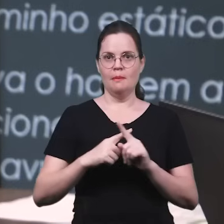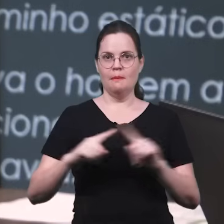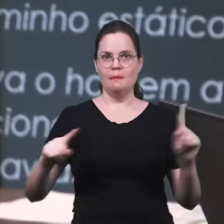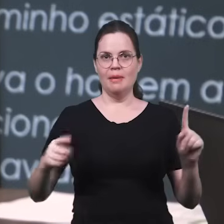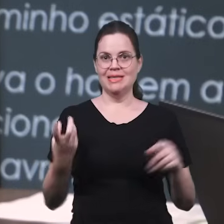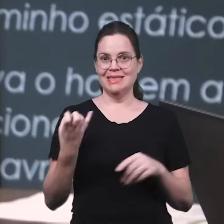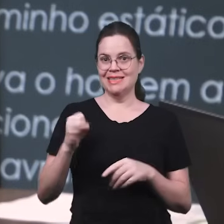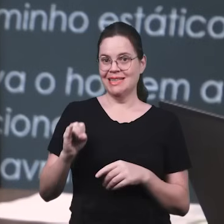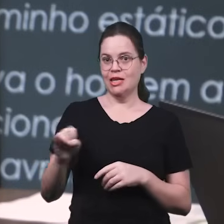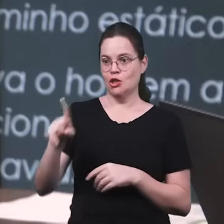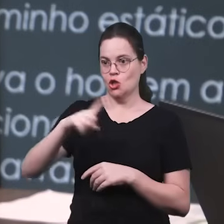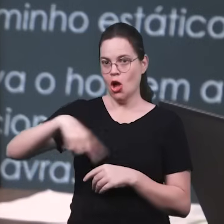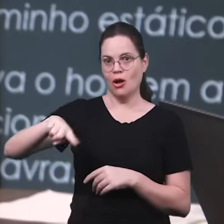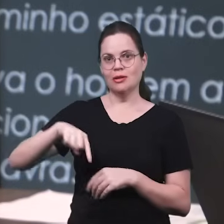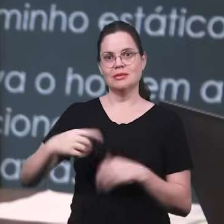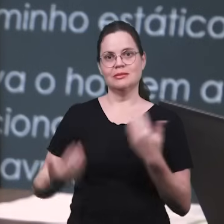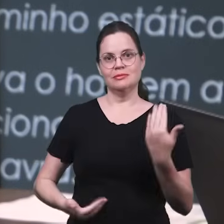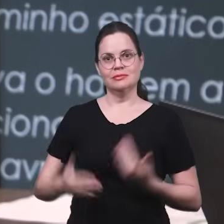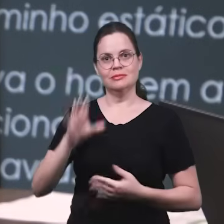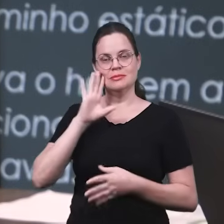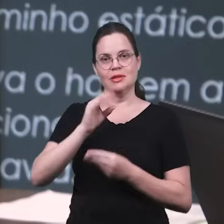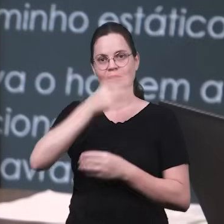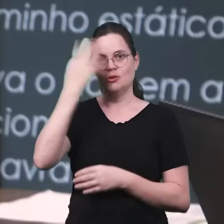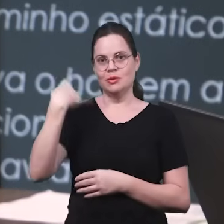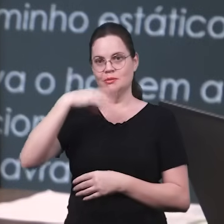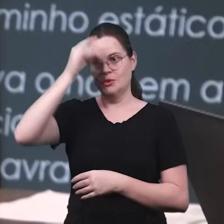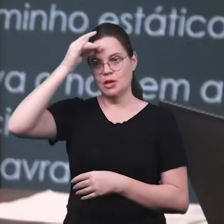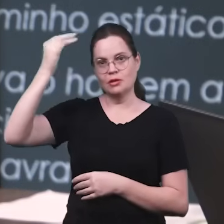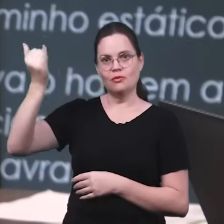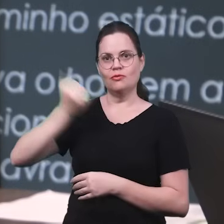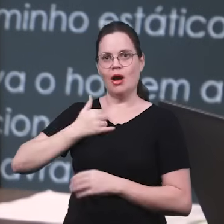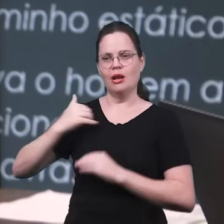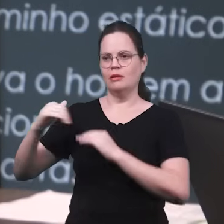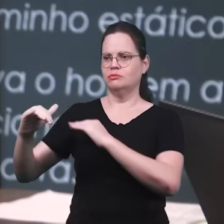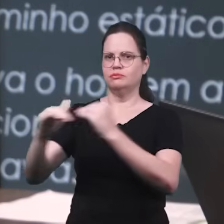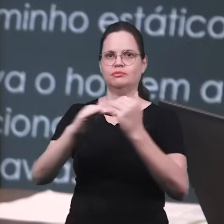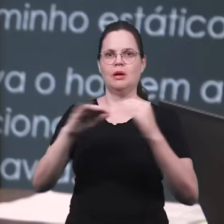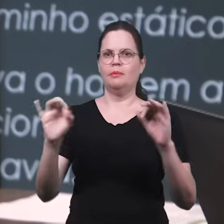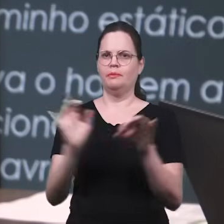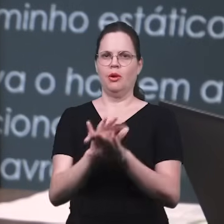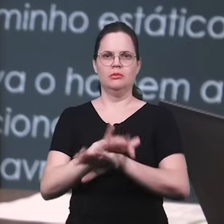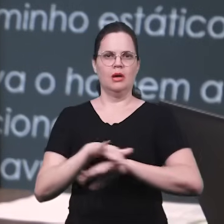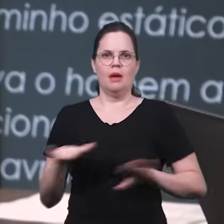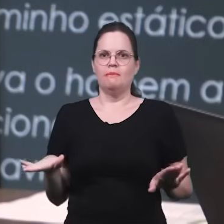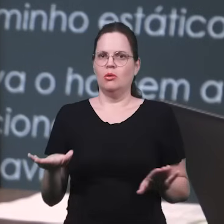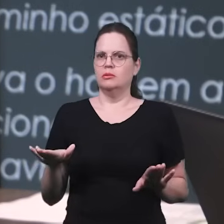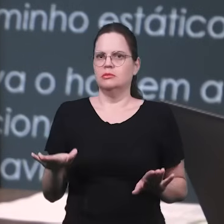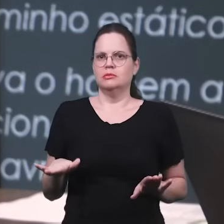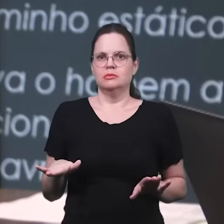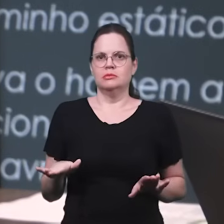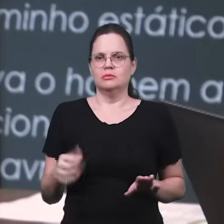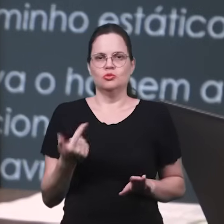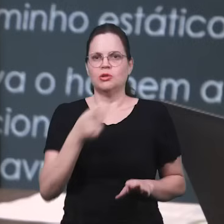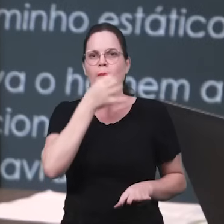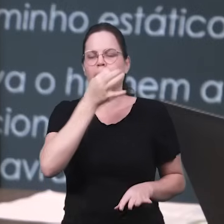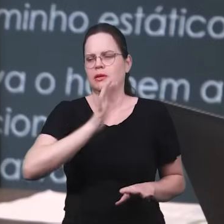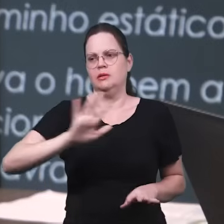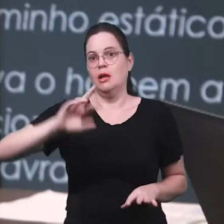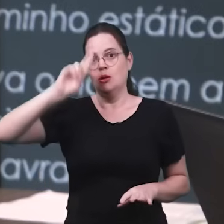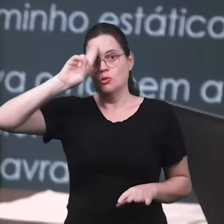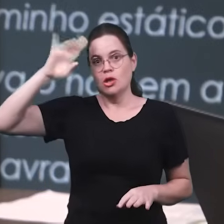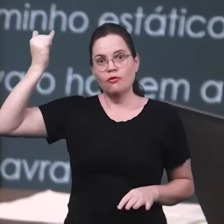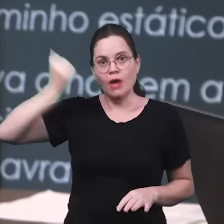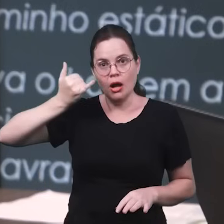falou, todo mundo se submete àquilo que ele disse. A unidade do Espírito. A unidade do Espírito. Porque a natureza nossa